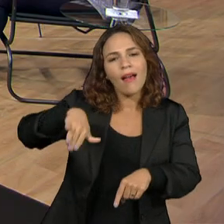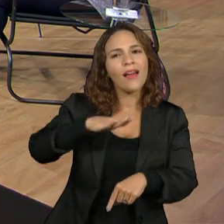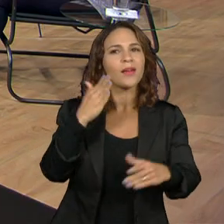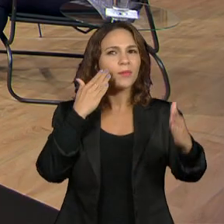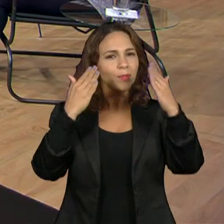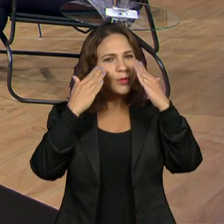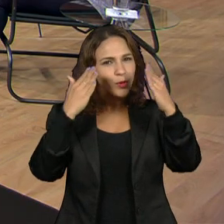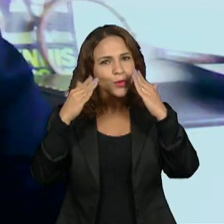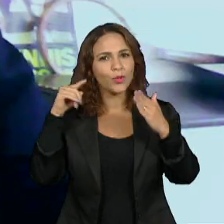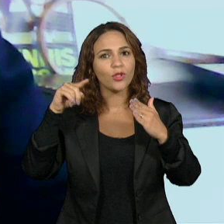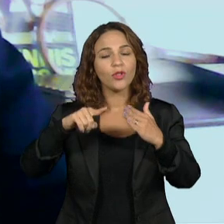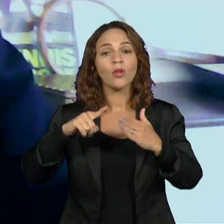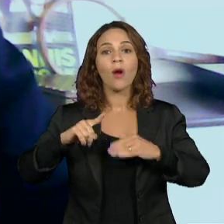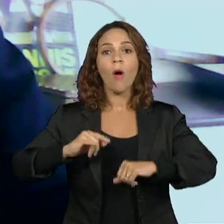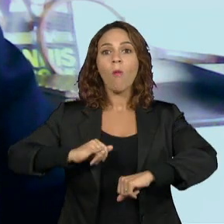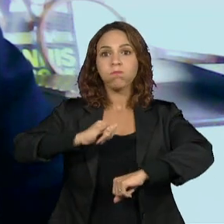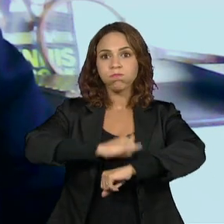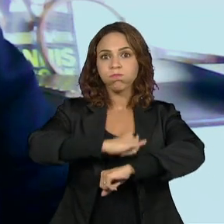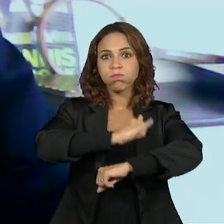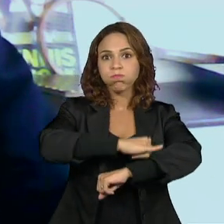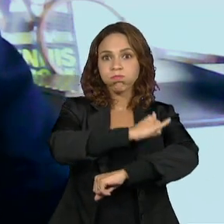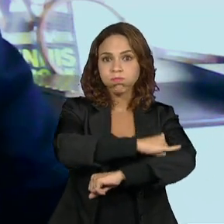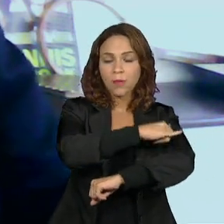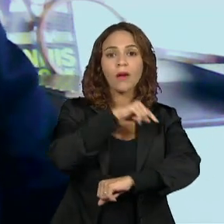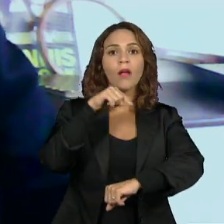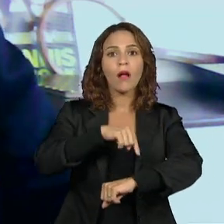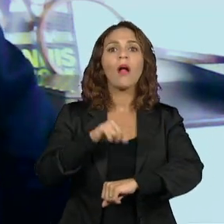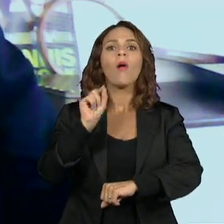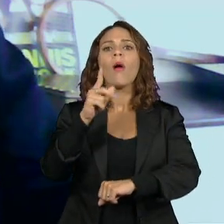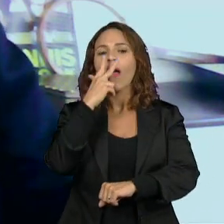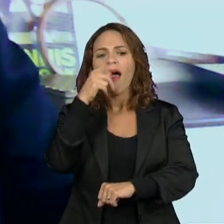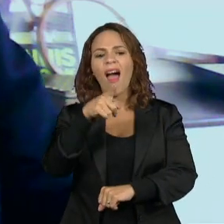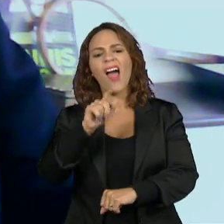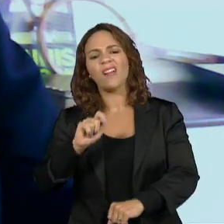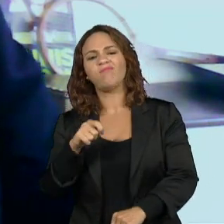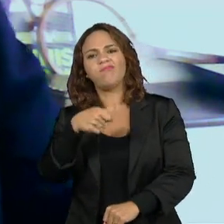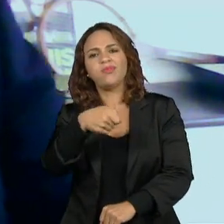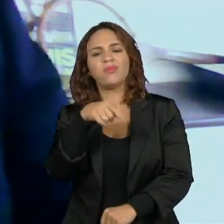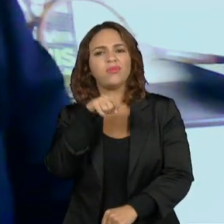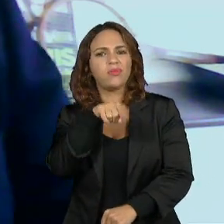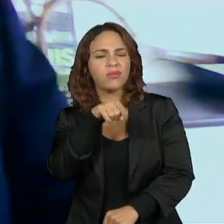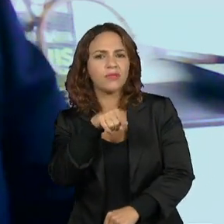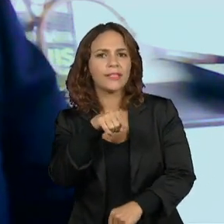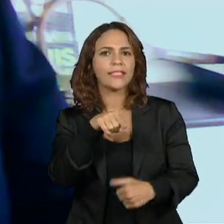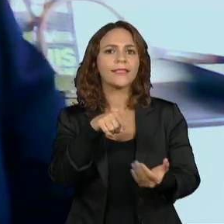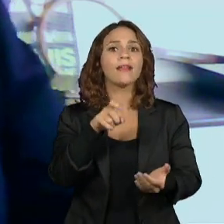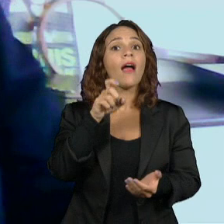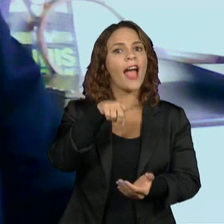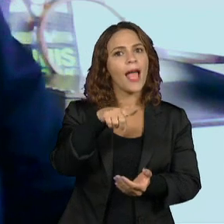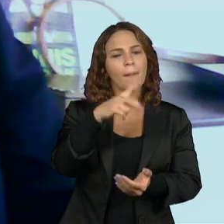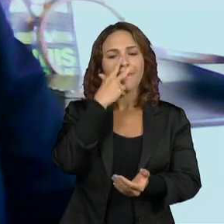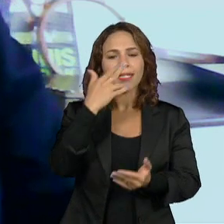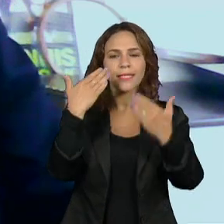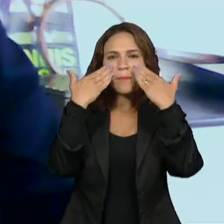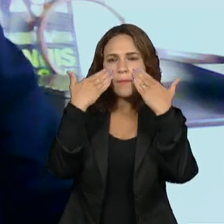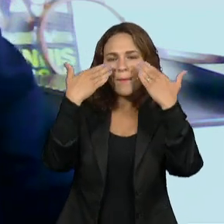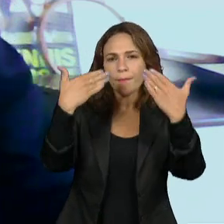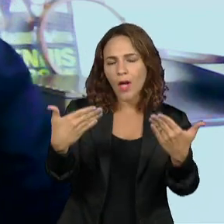a obesidade foi muitas vezes encarada, por muito tempo foi encarada como uma manifestação